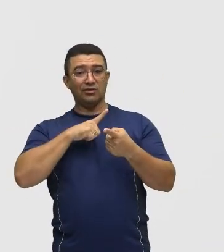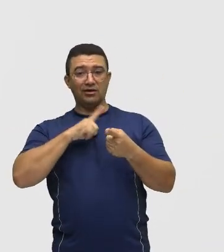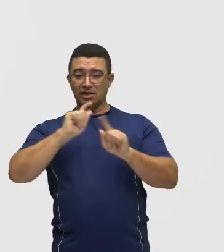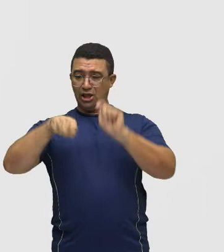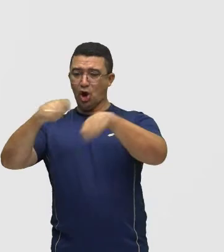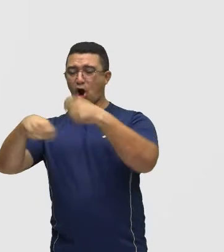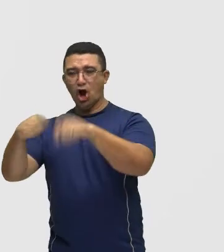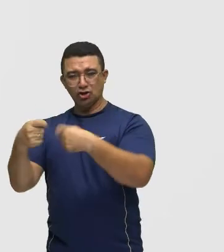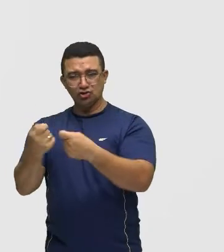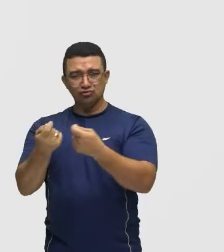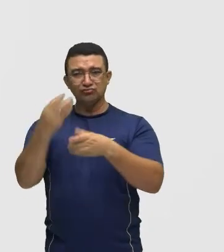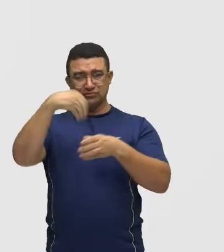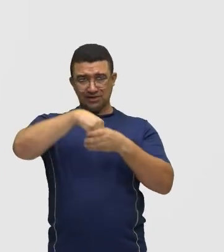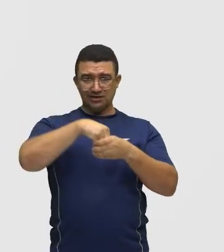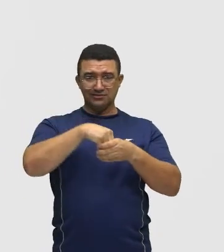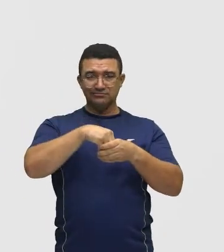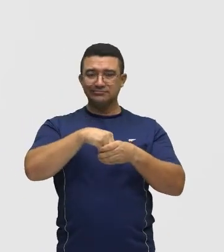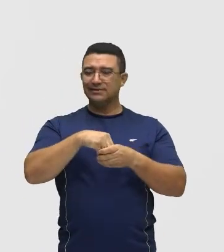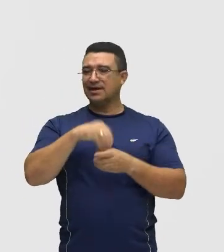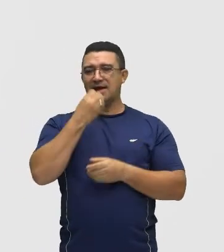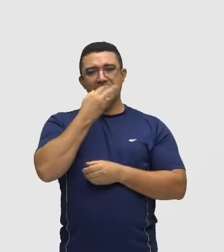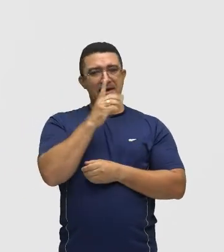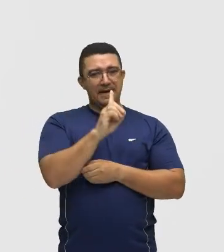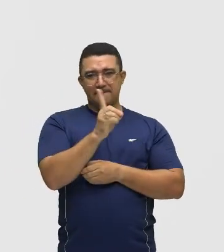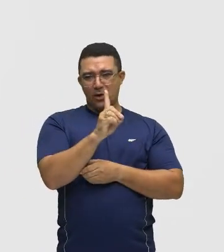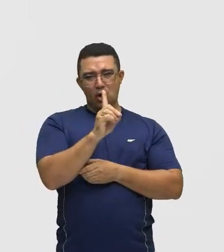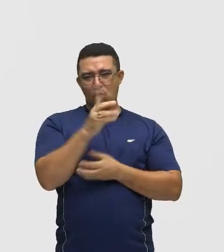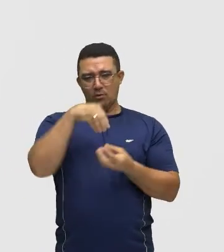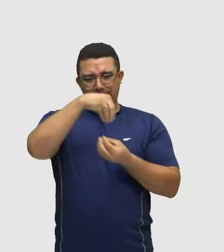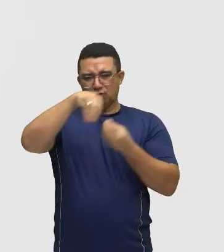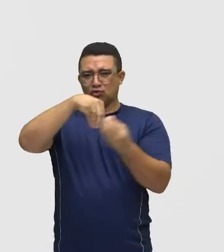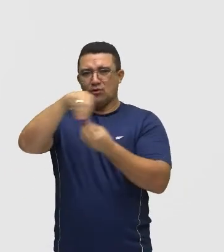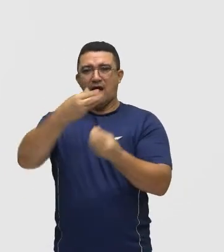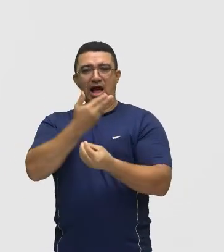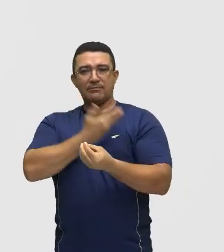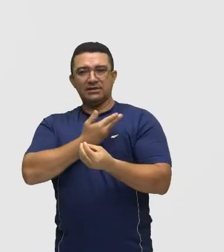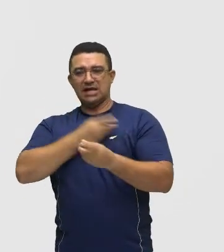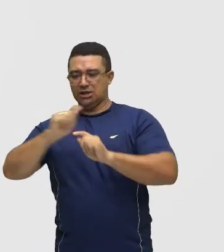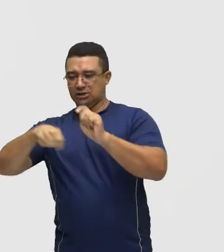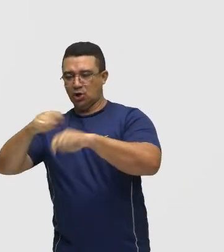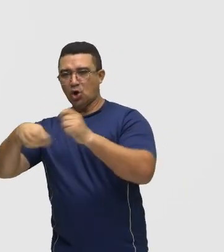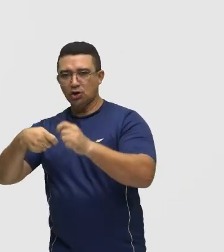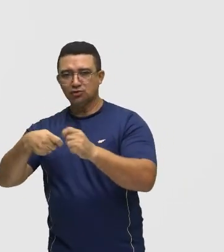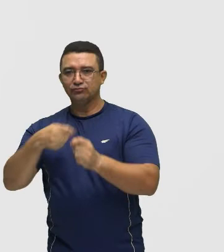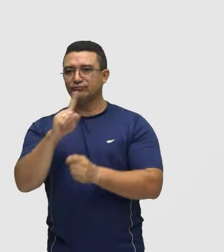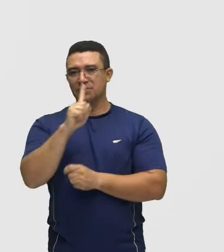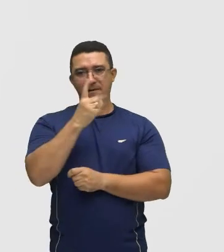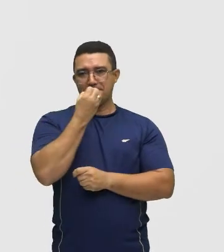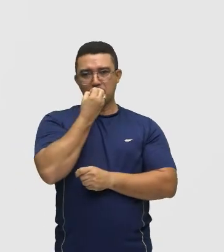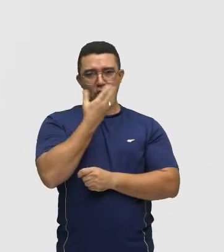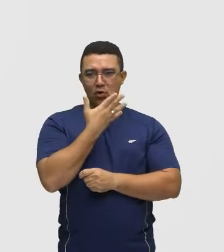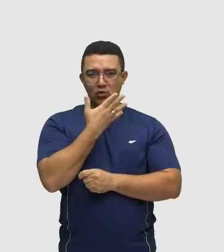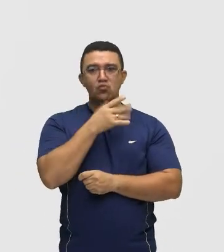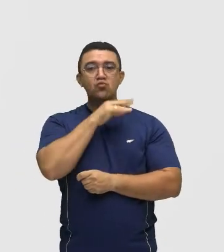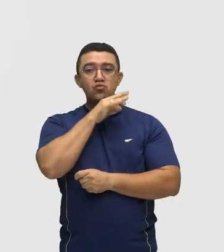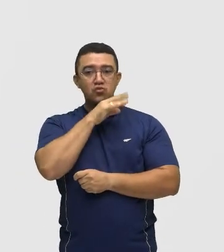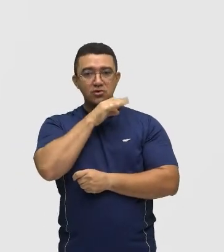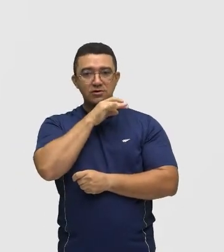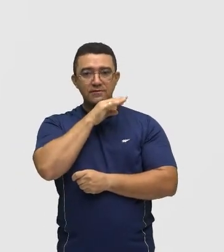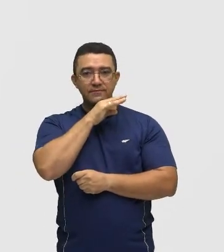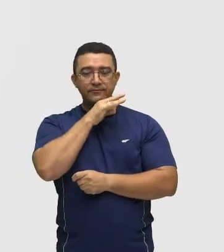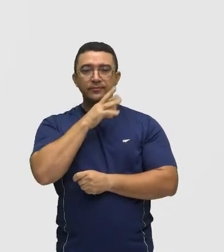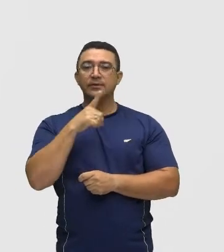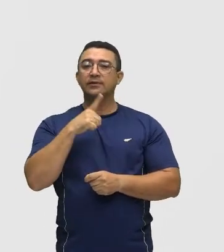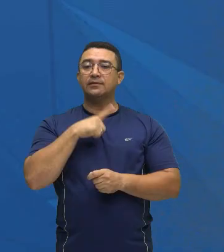envolvidos. Por isso, não seria bom misturá-los, que é aquilo que eu trouxe para vocês no início, não é? Então, temos